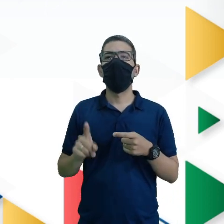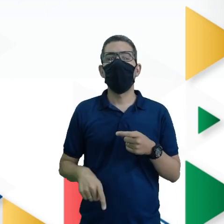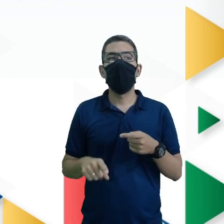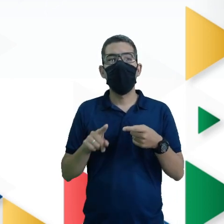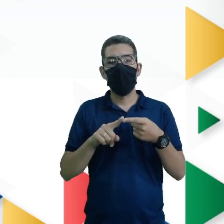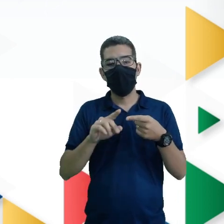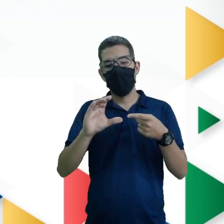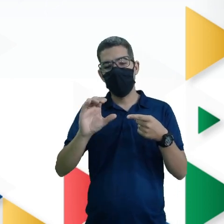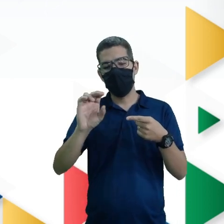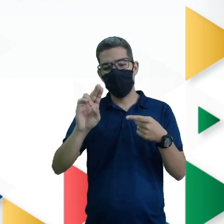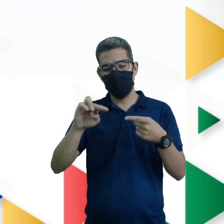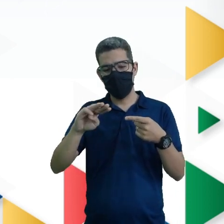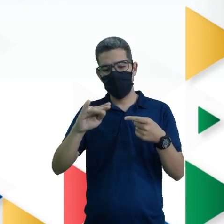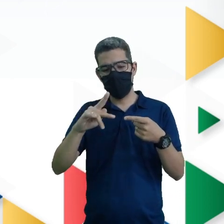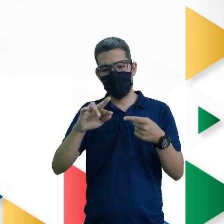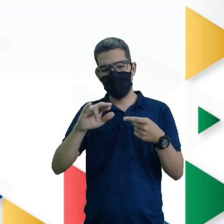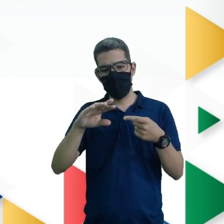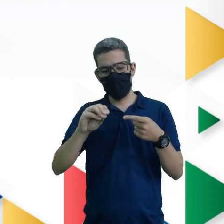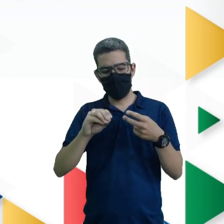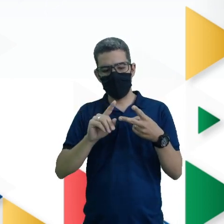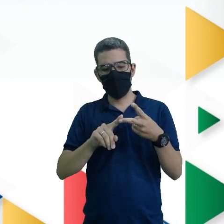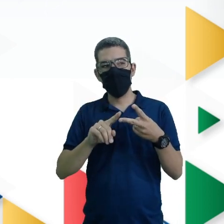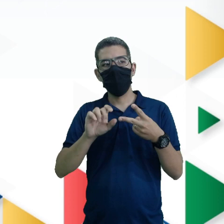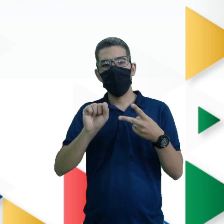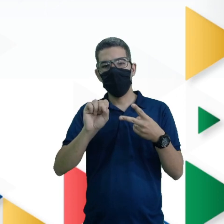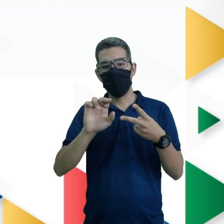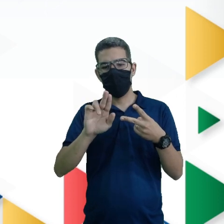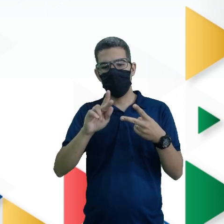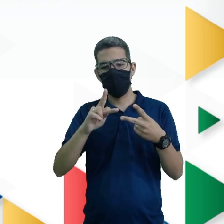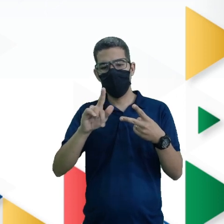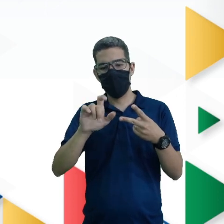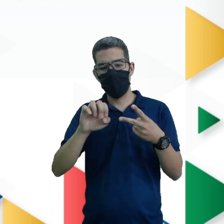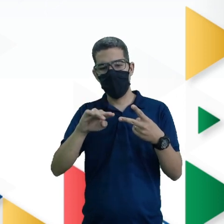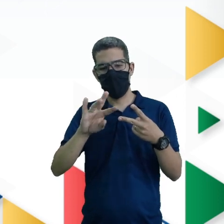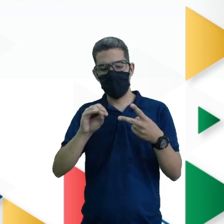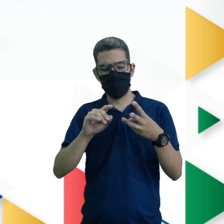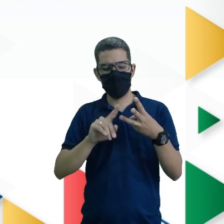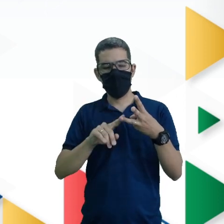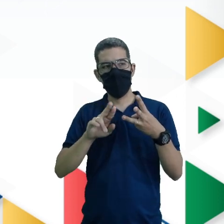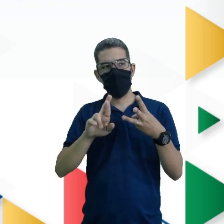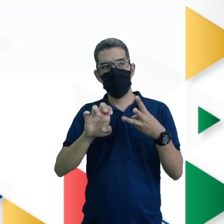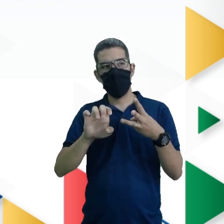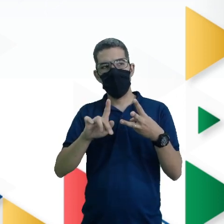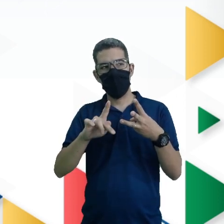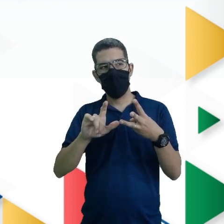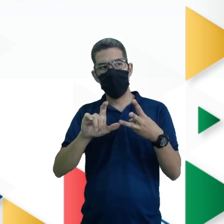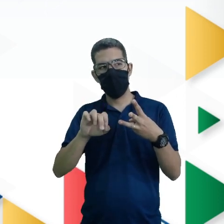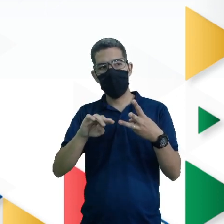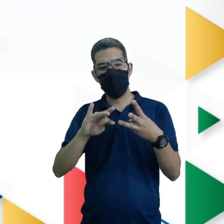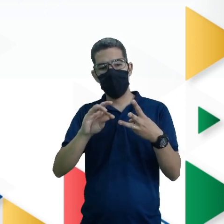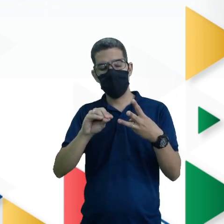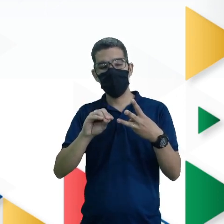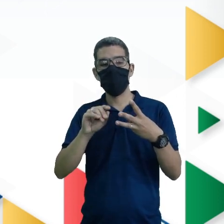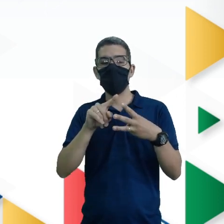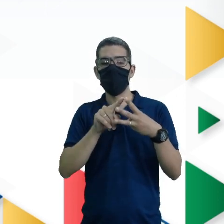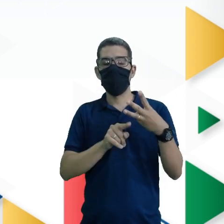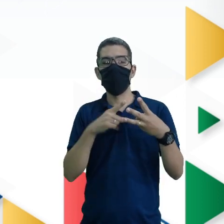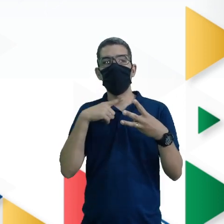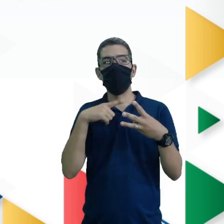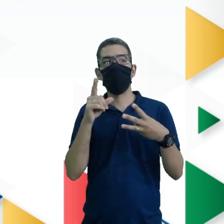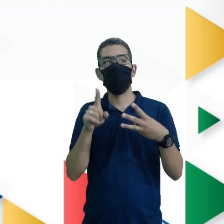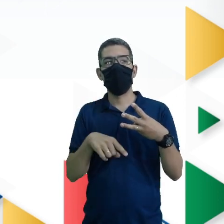Exatamente trabalhando região interna e região externa. Aí a gente está trabalhando a região posterior do ângulo, que seria